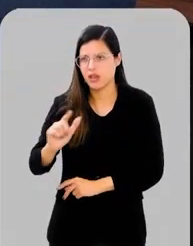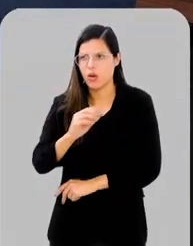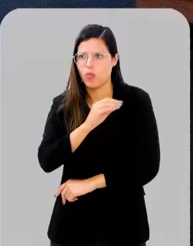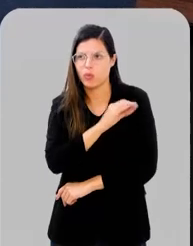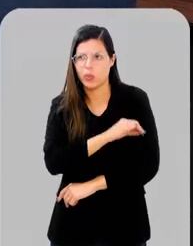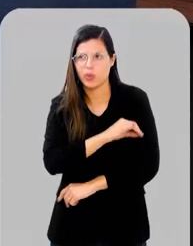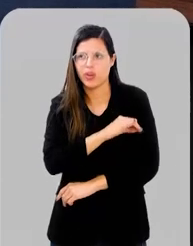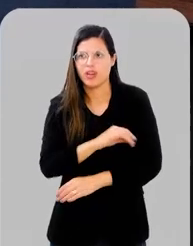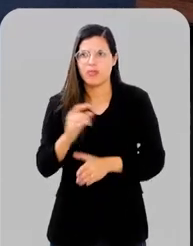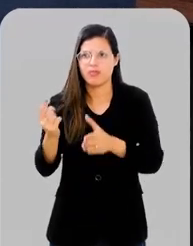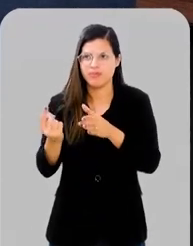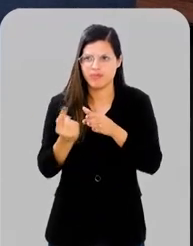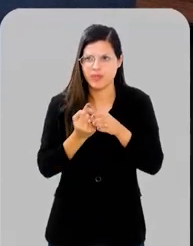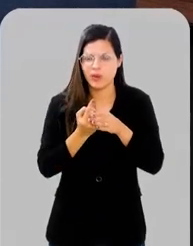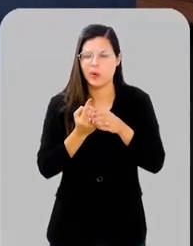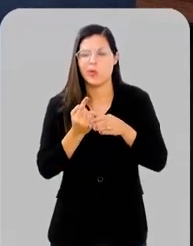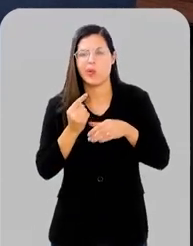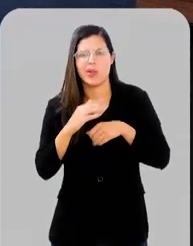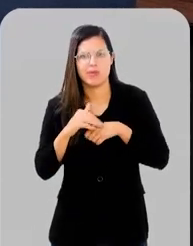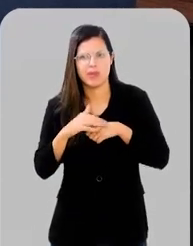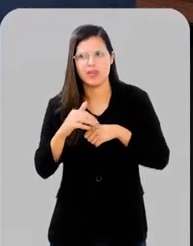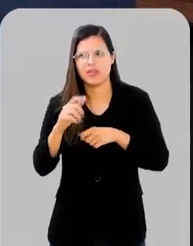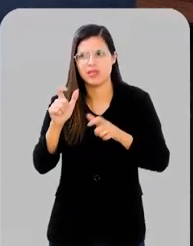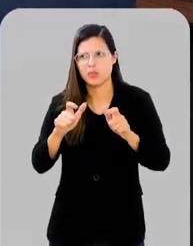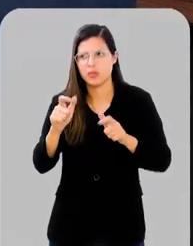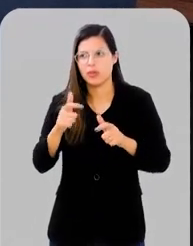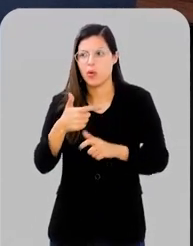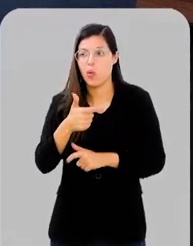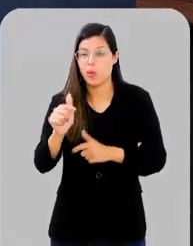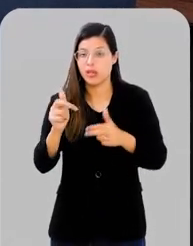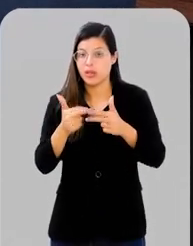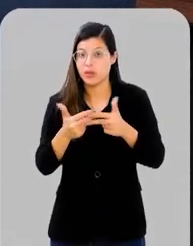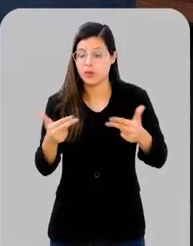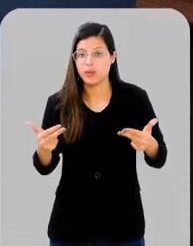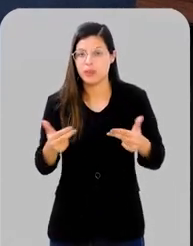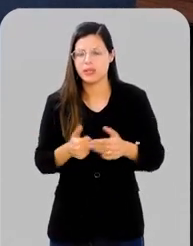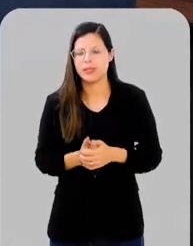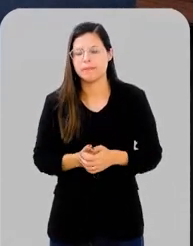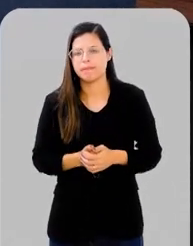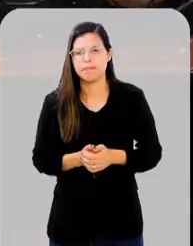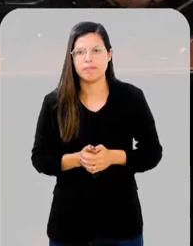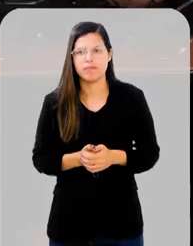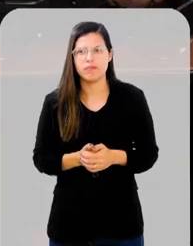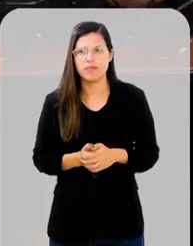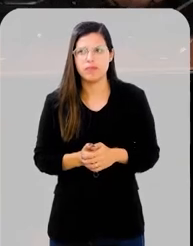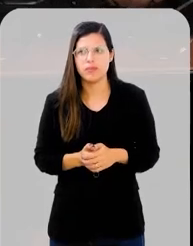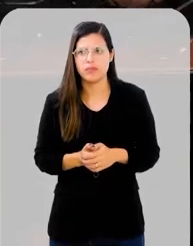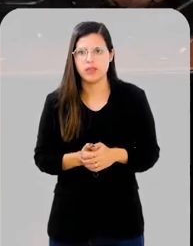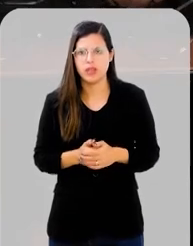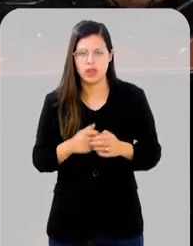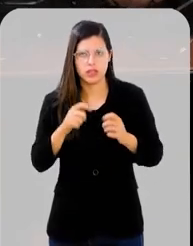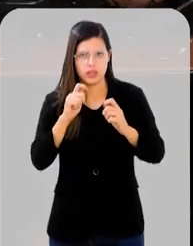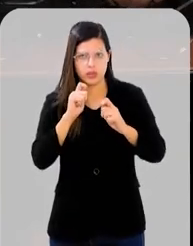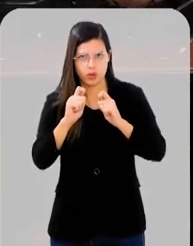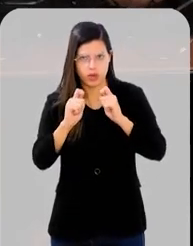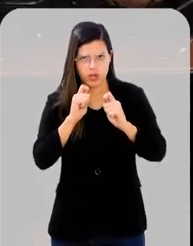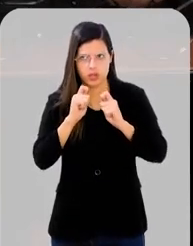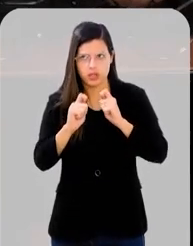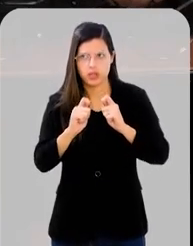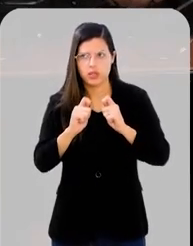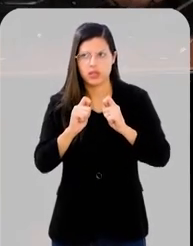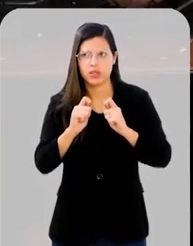tempesta para o acolhimento dessas pessoas a outra coisa é que essa